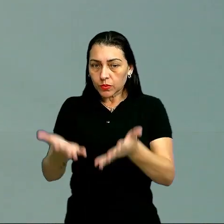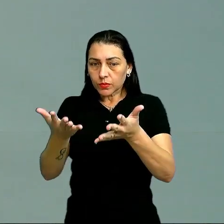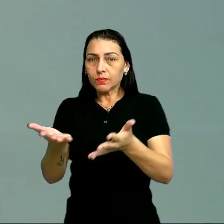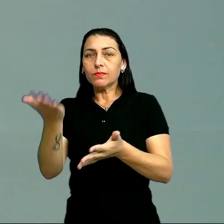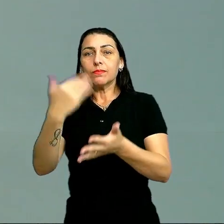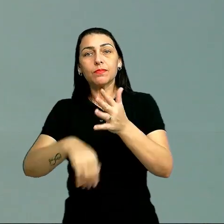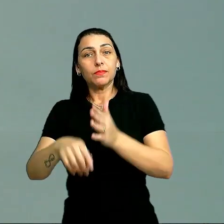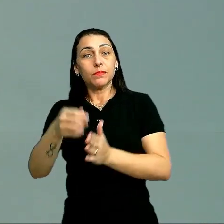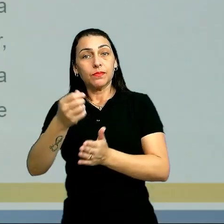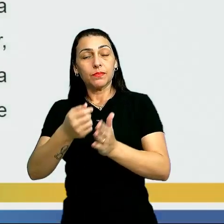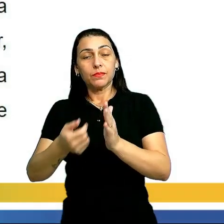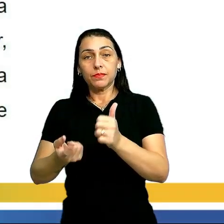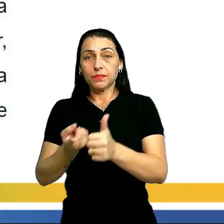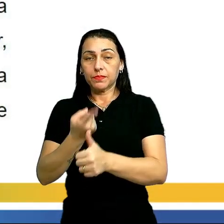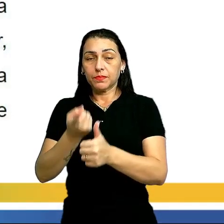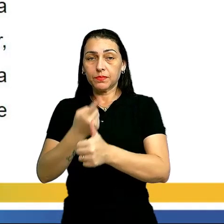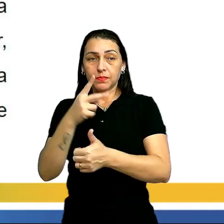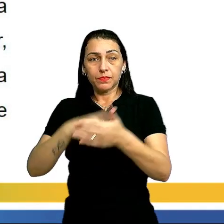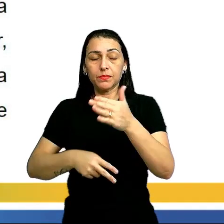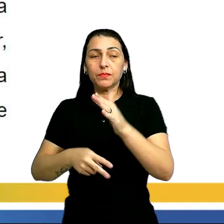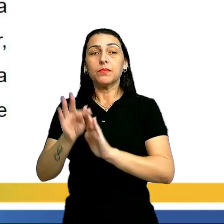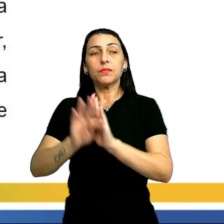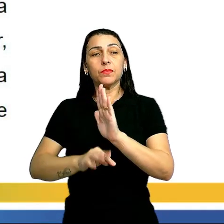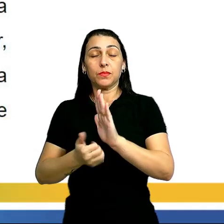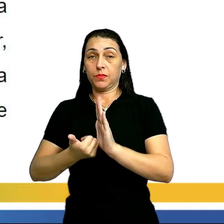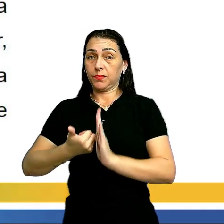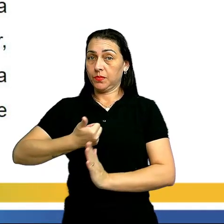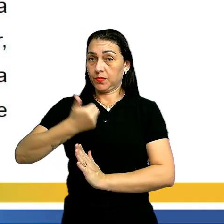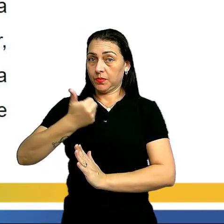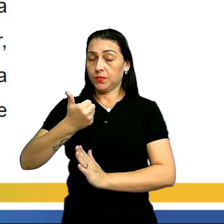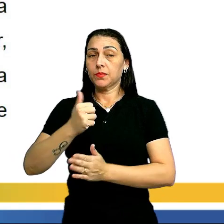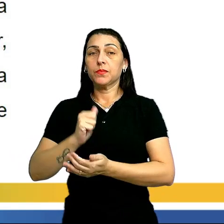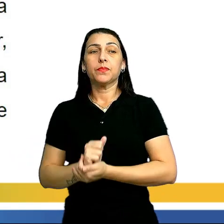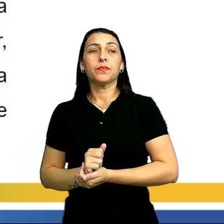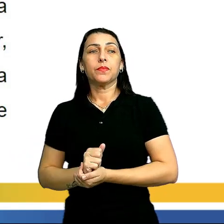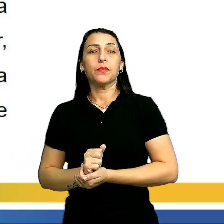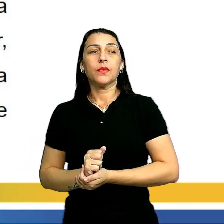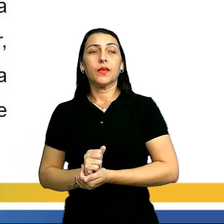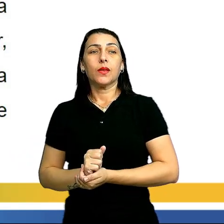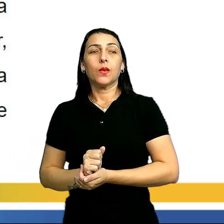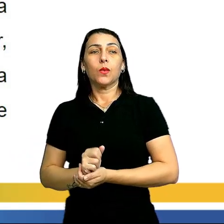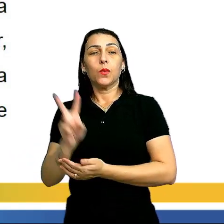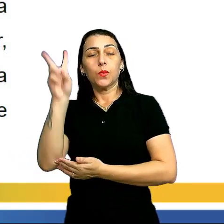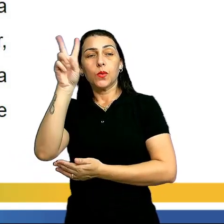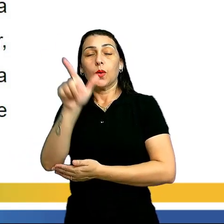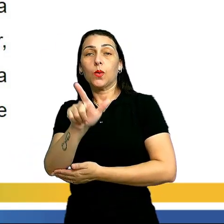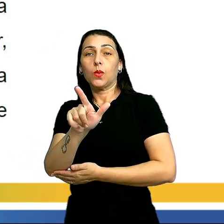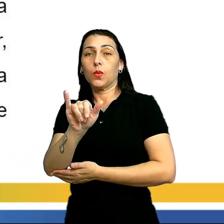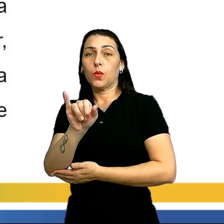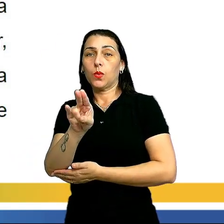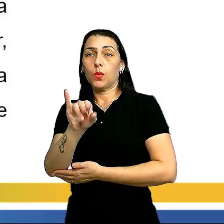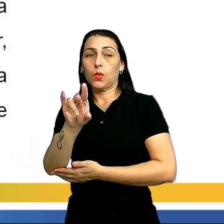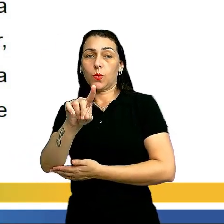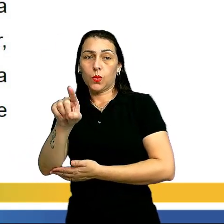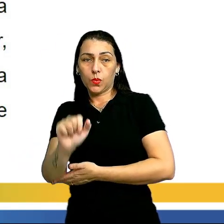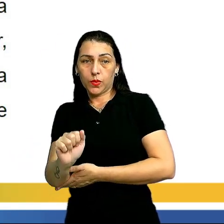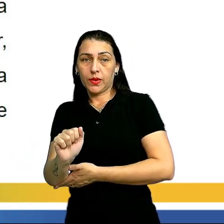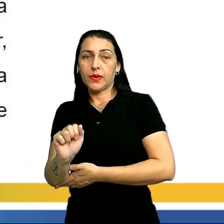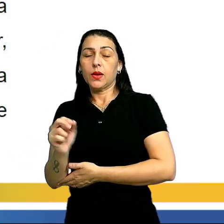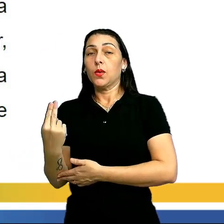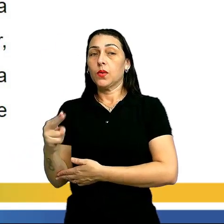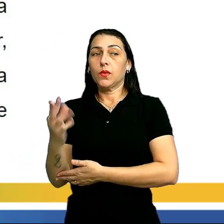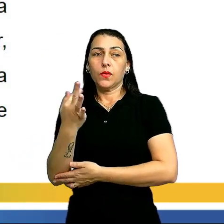vamos à primeira leitura do texto 1. No texto 1, nós temos: para o historiador Luiz Carlos Ribeiro,